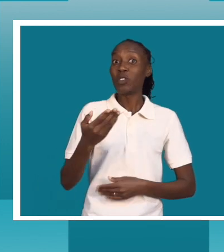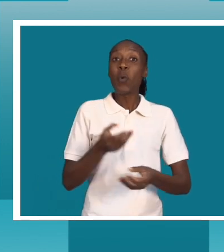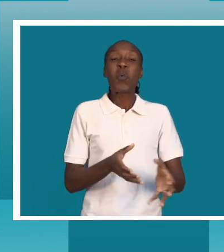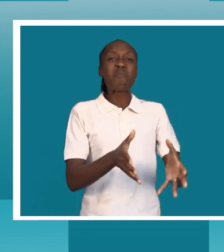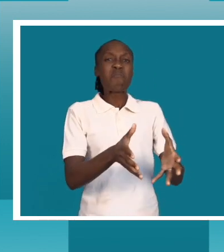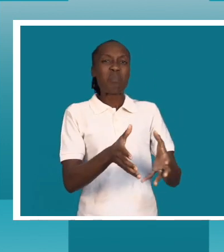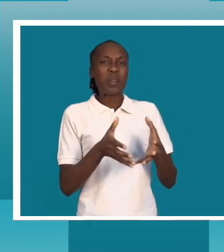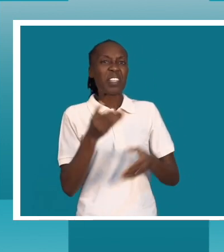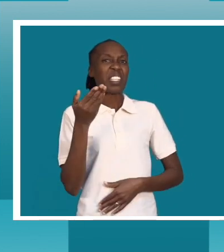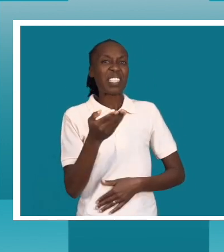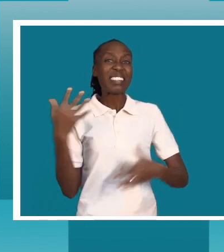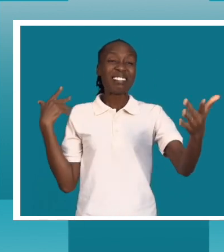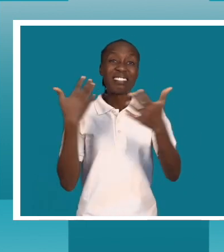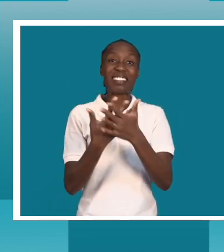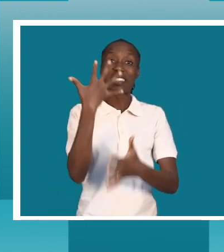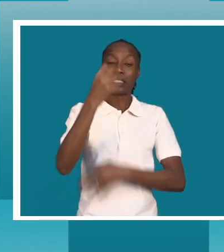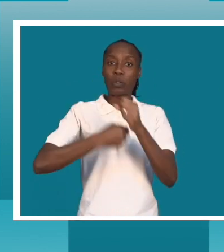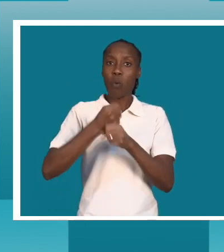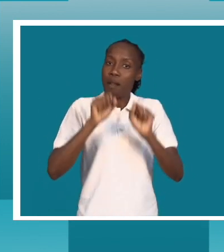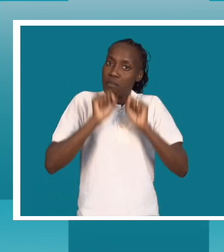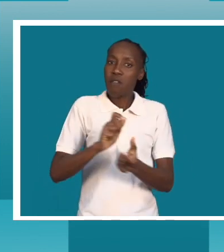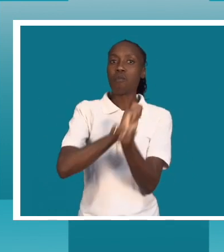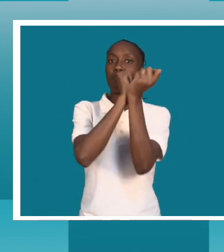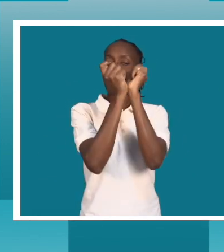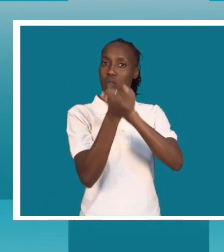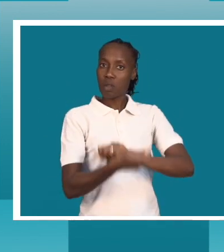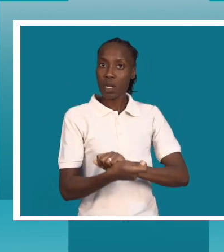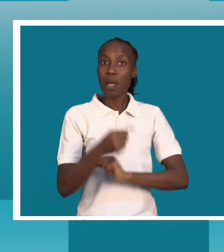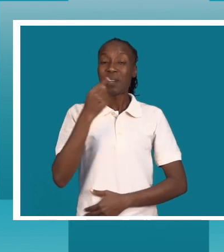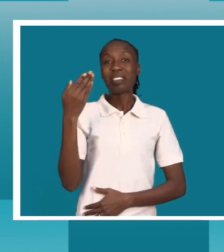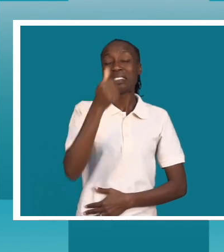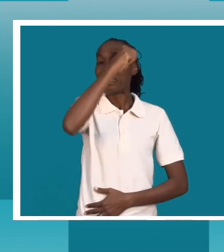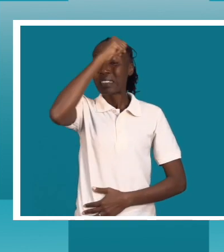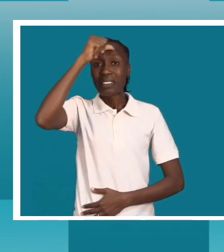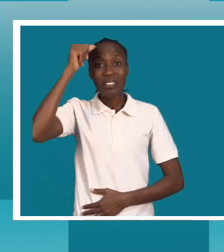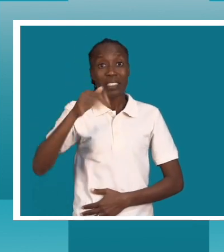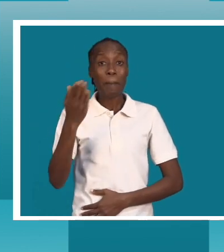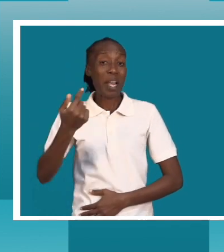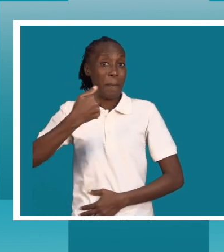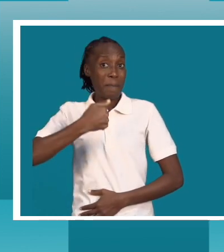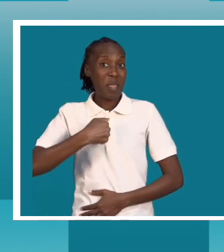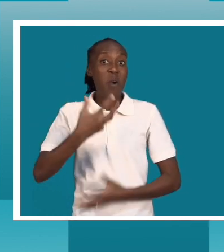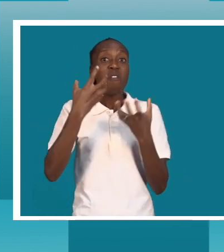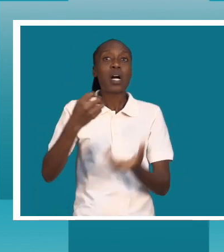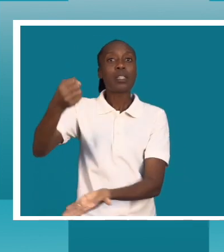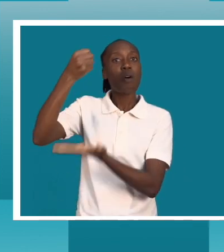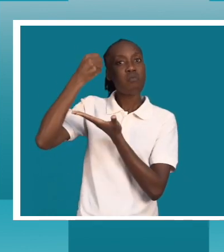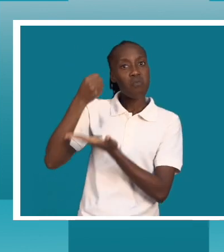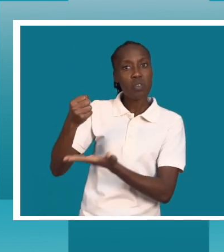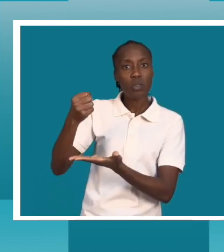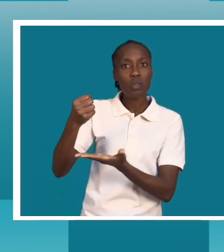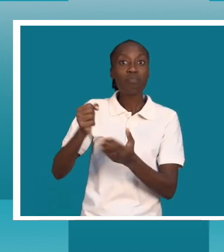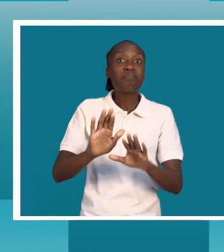esta prótese se tem que mudar cada cinco anos. E eu, por que estou aqui, é difícil para mim, porque não tenho recursos